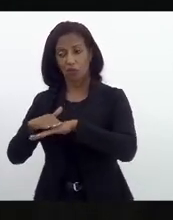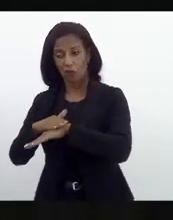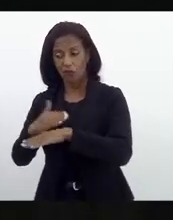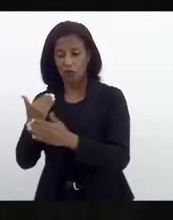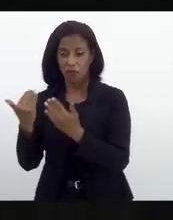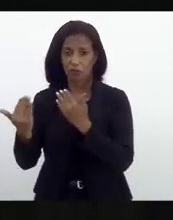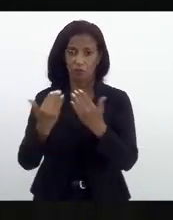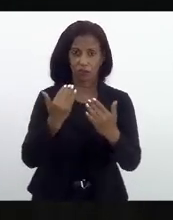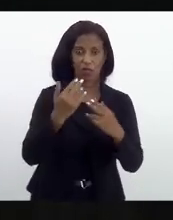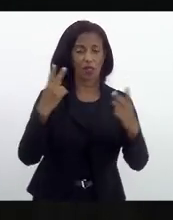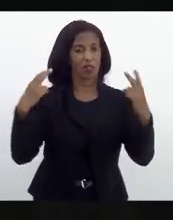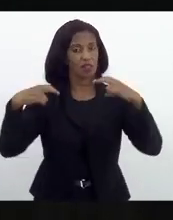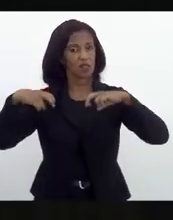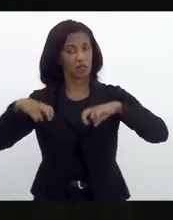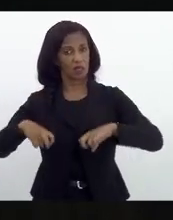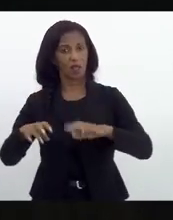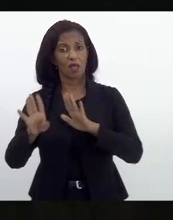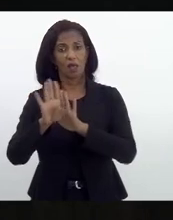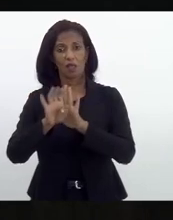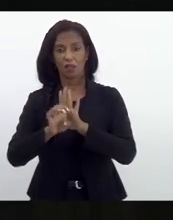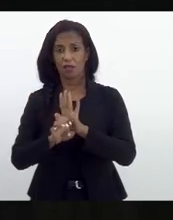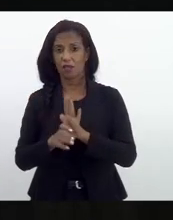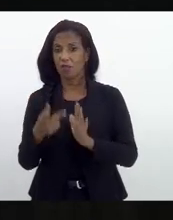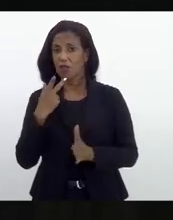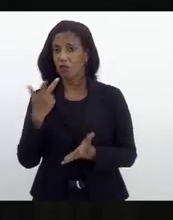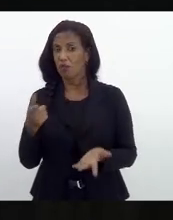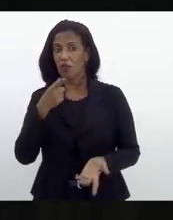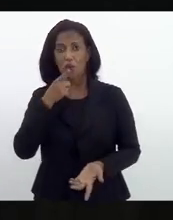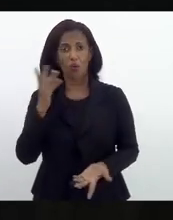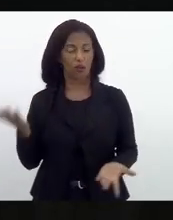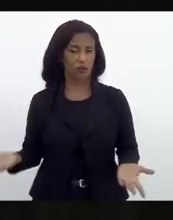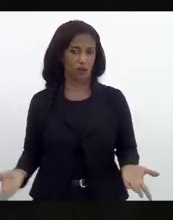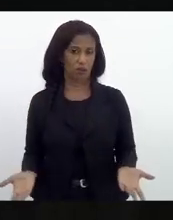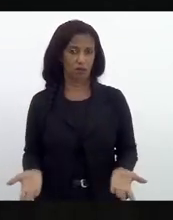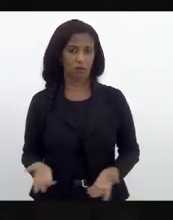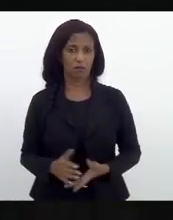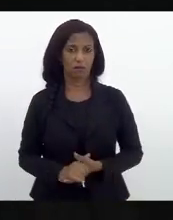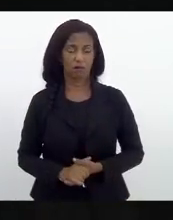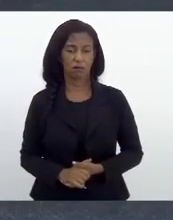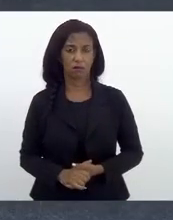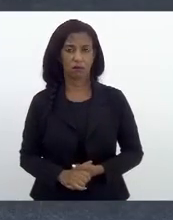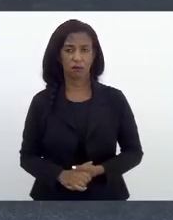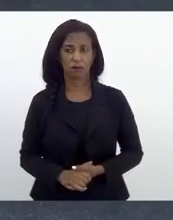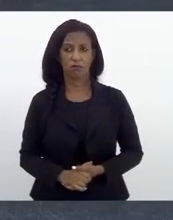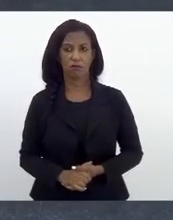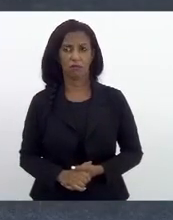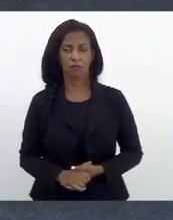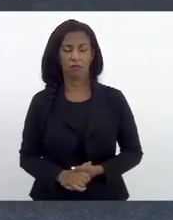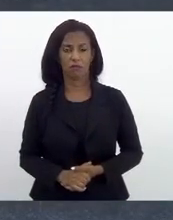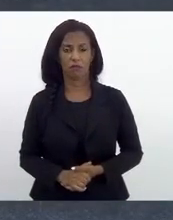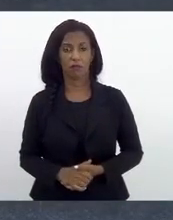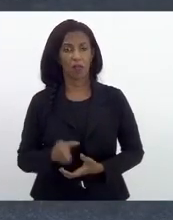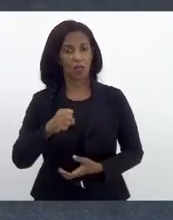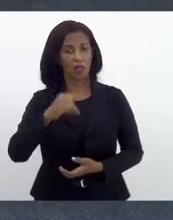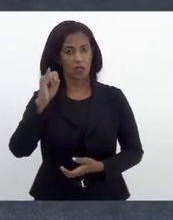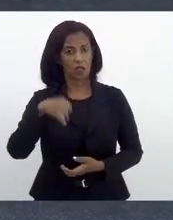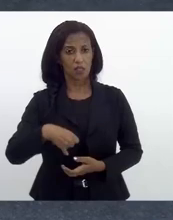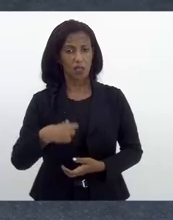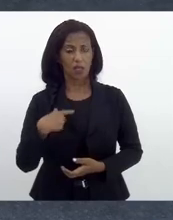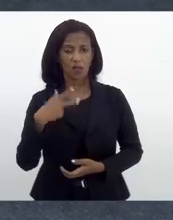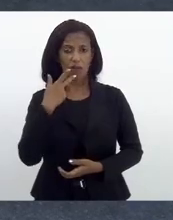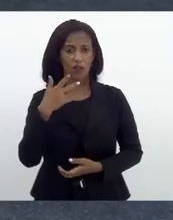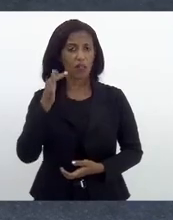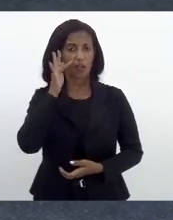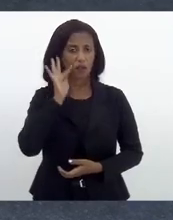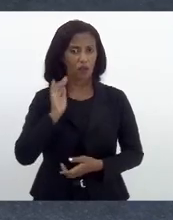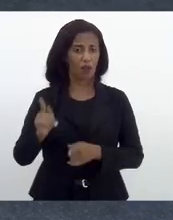sentamos essas emendas vossa excelência não levantou ontem no colégio de líderes levantei sim eu e o Flávio Serafini pontualmente levantamos